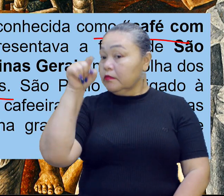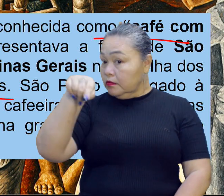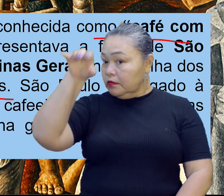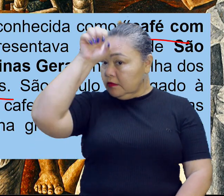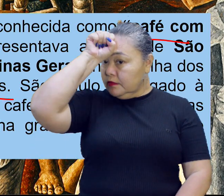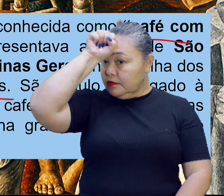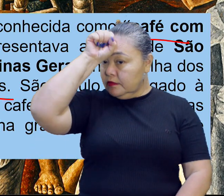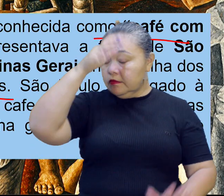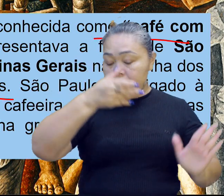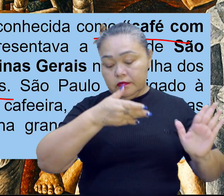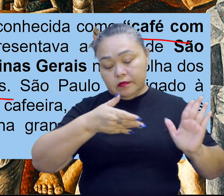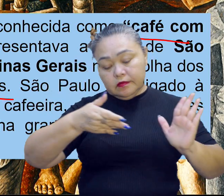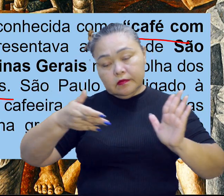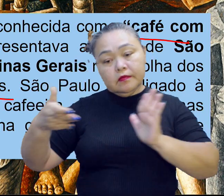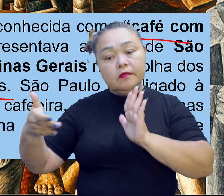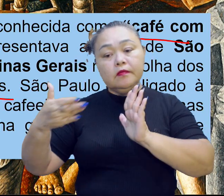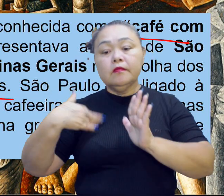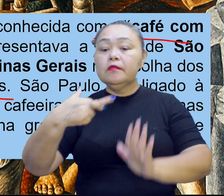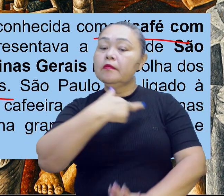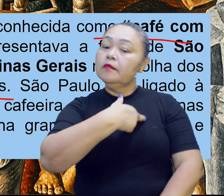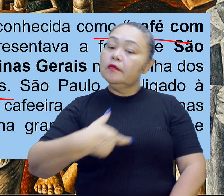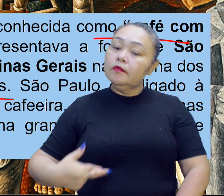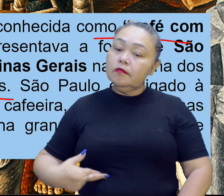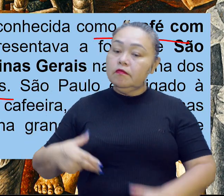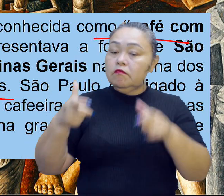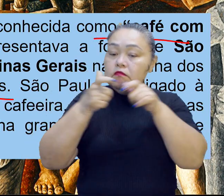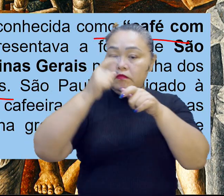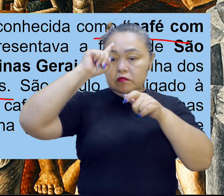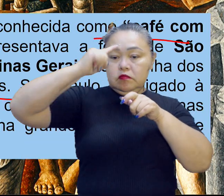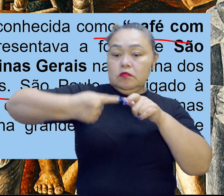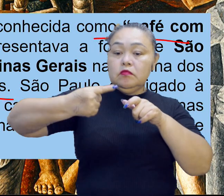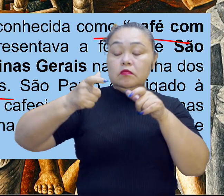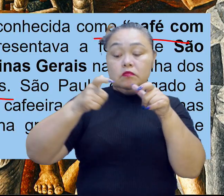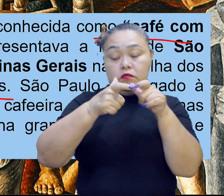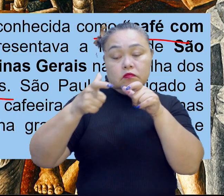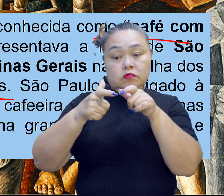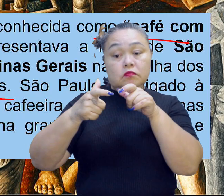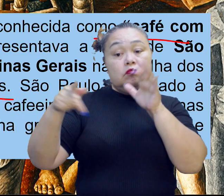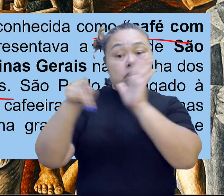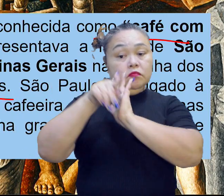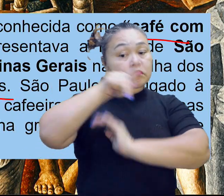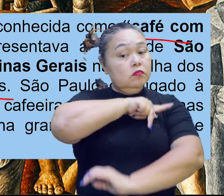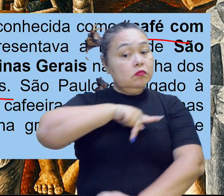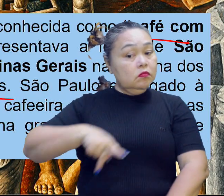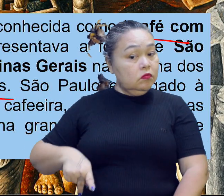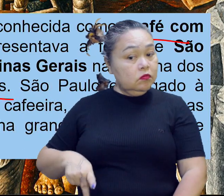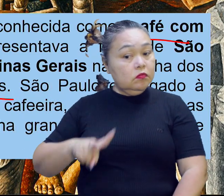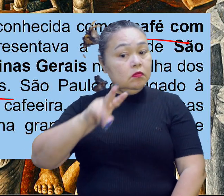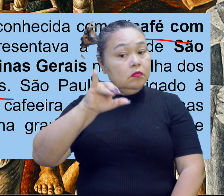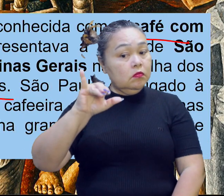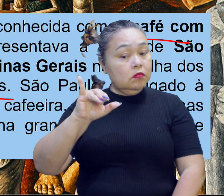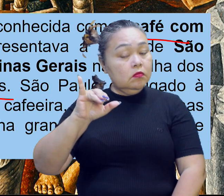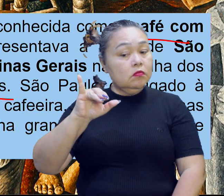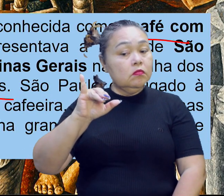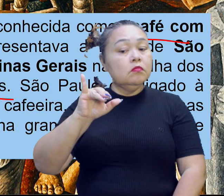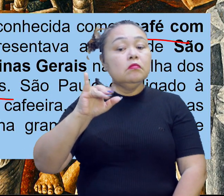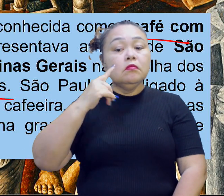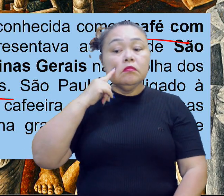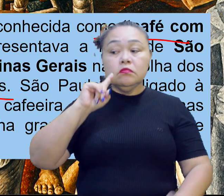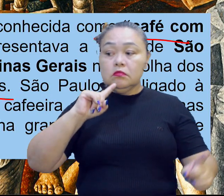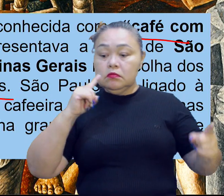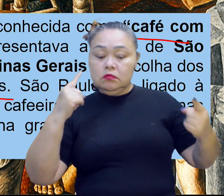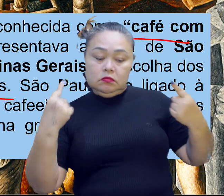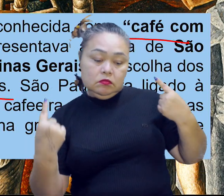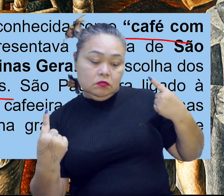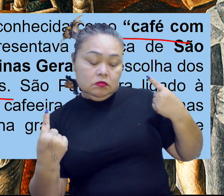aprenderam que durante a República Oligárquica, o poder presidencial vai ser